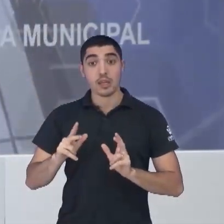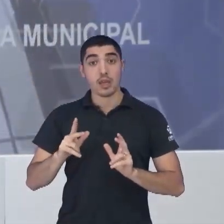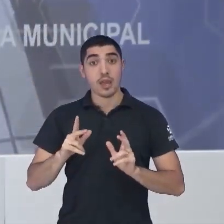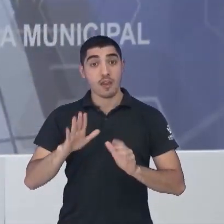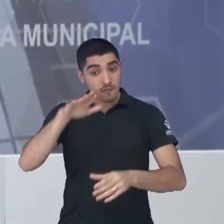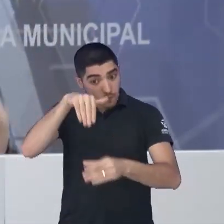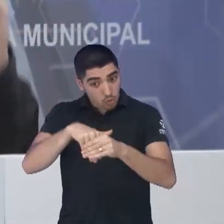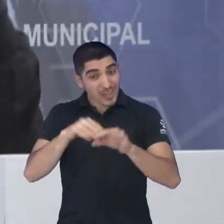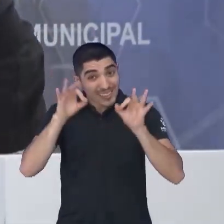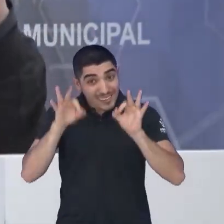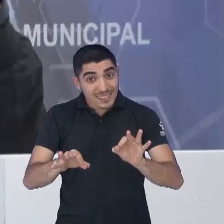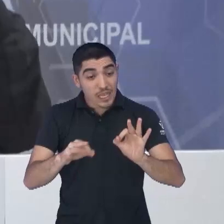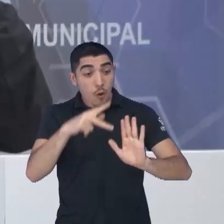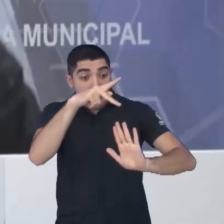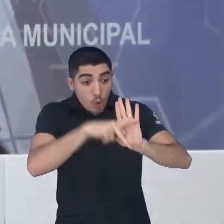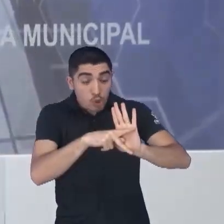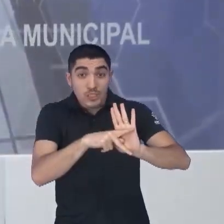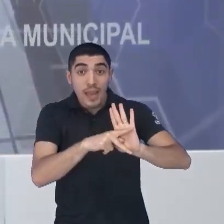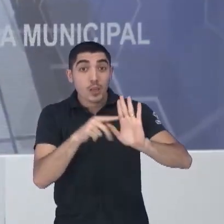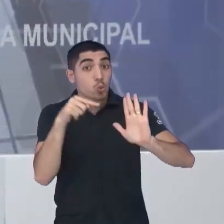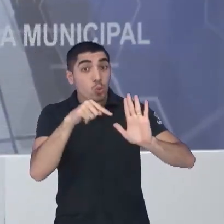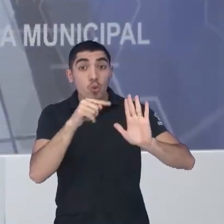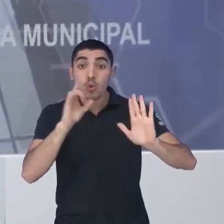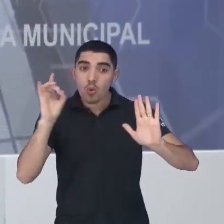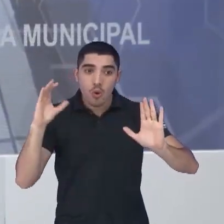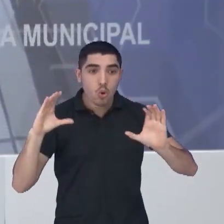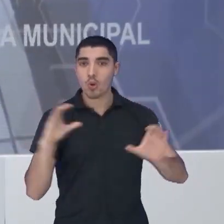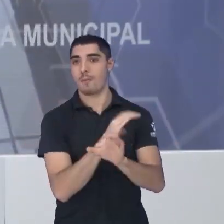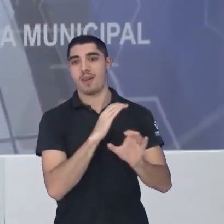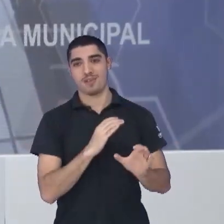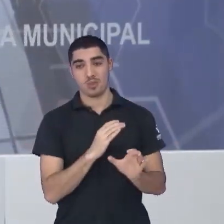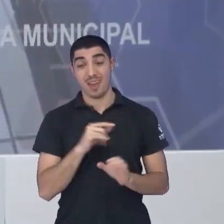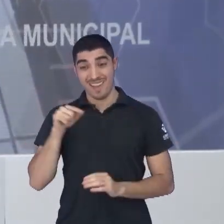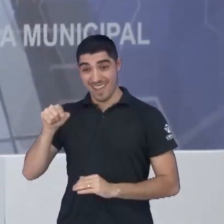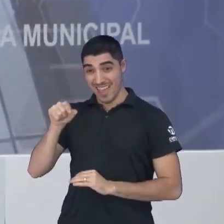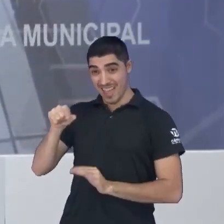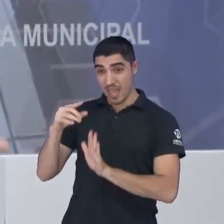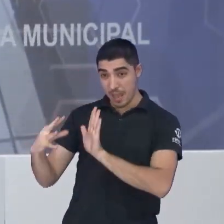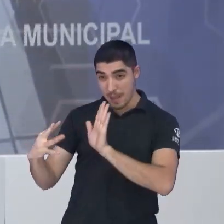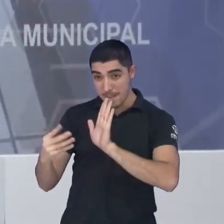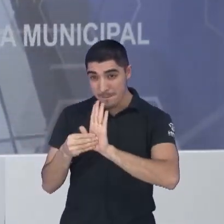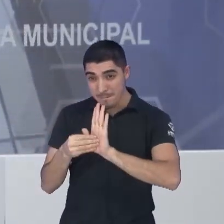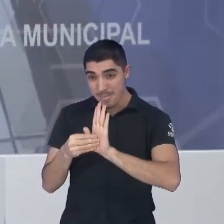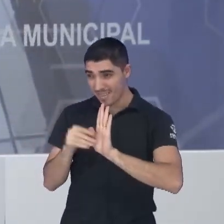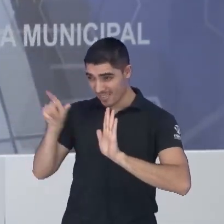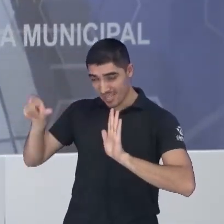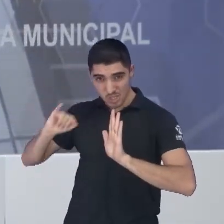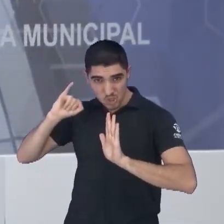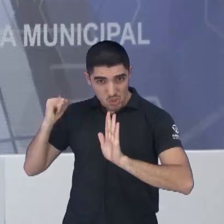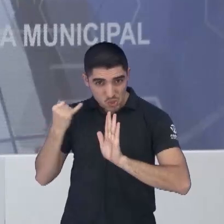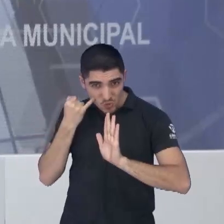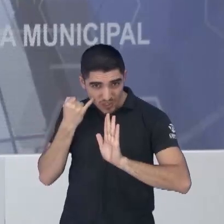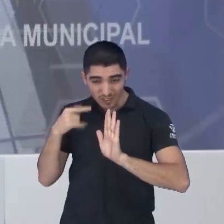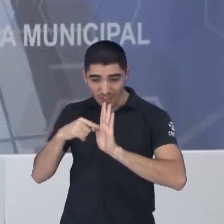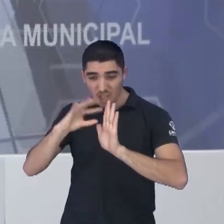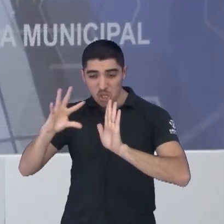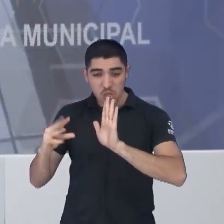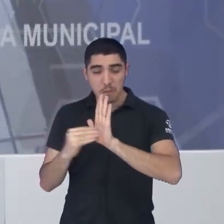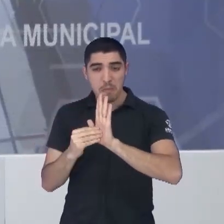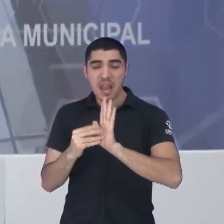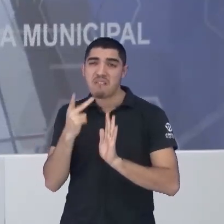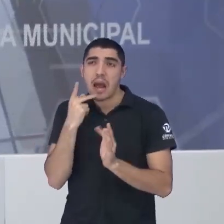original, o texto integral. A emenda do vereador Juvenil traz a preocupação